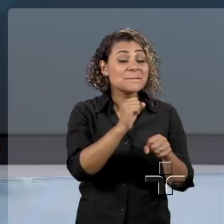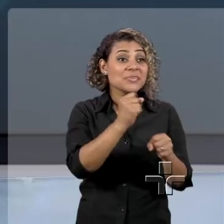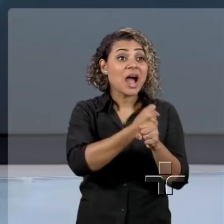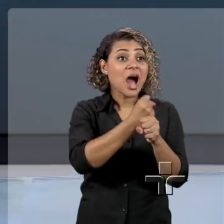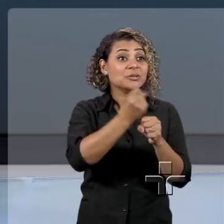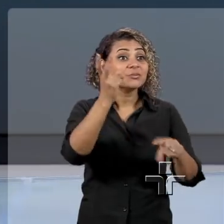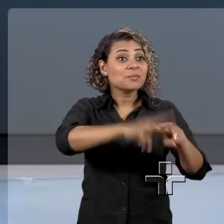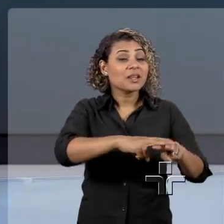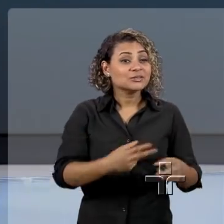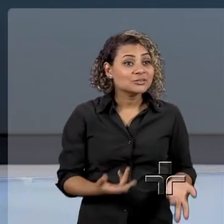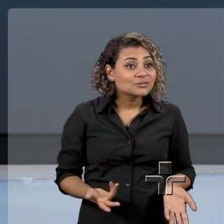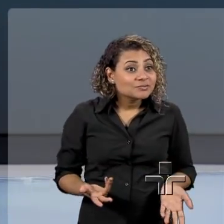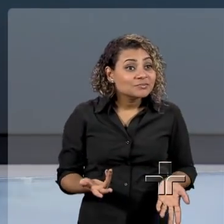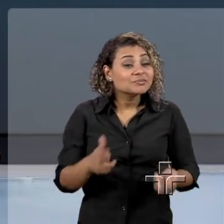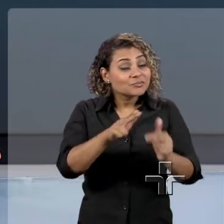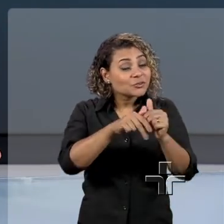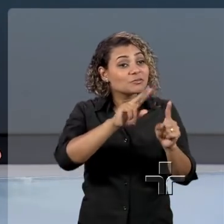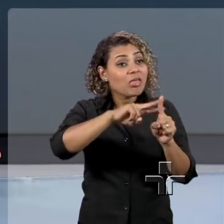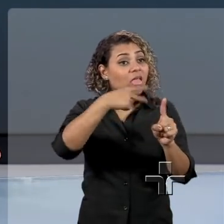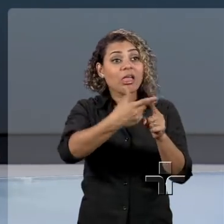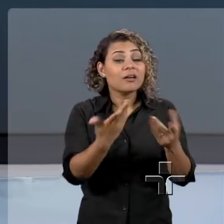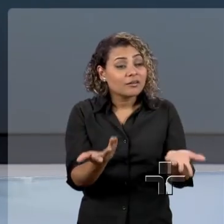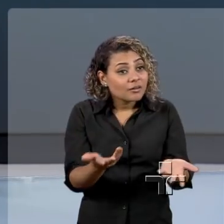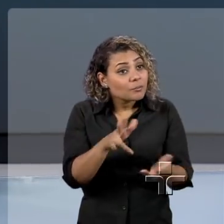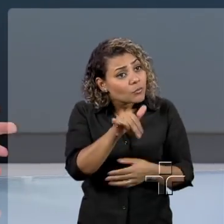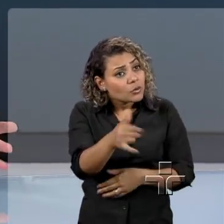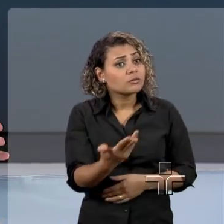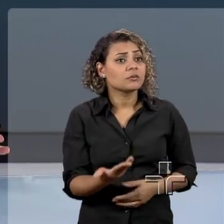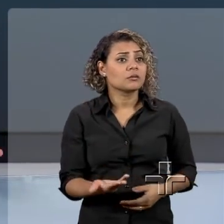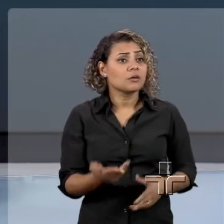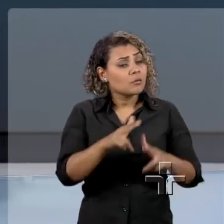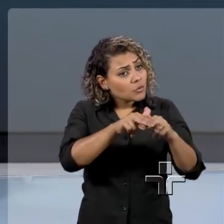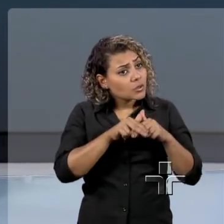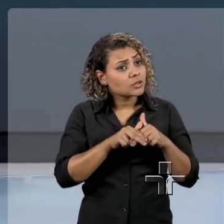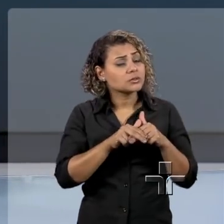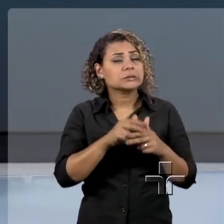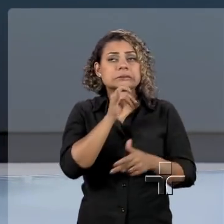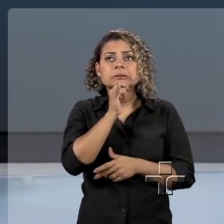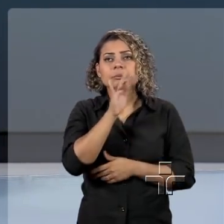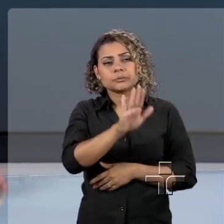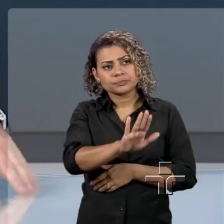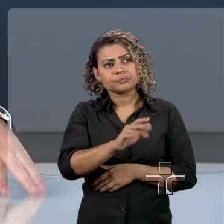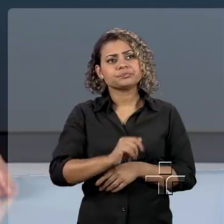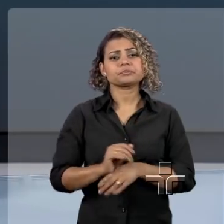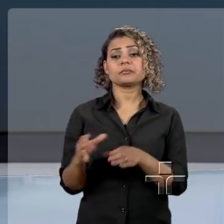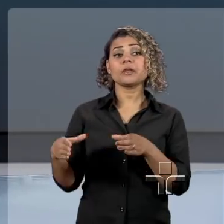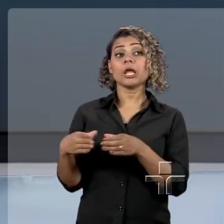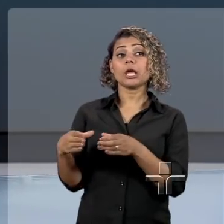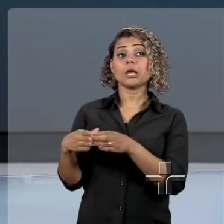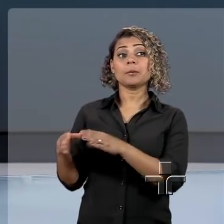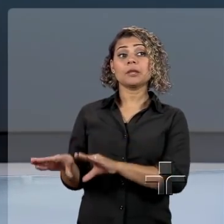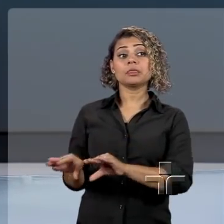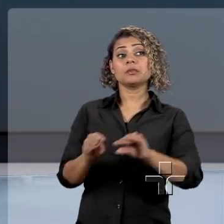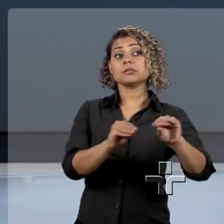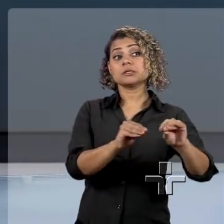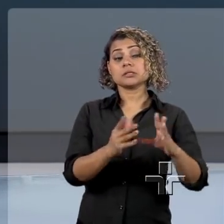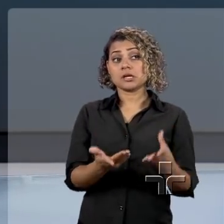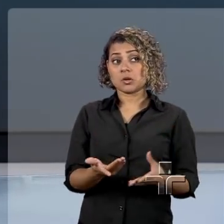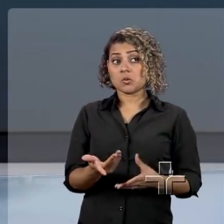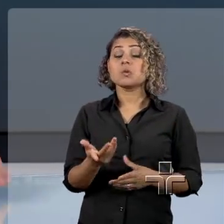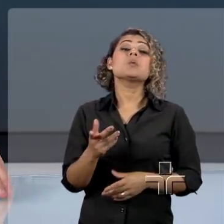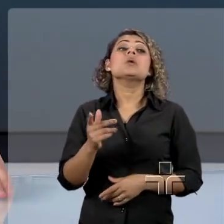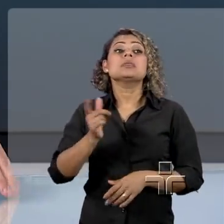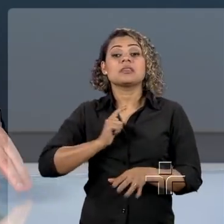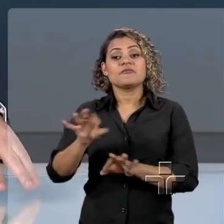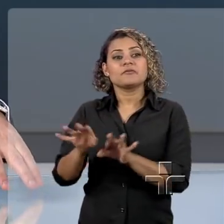ser colocado. Agora, isso é um aspecto que não adianta. Você pensa assim, essa equipe de transição está fazendo